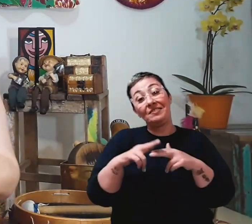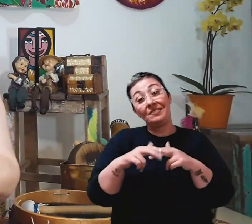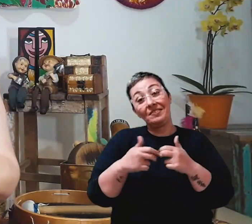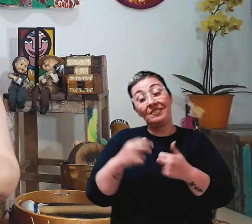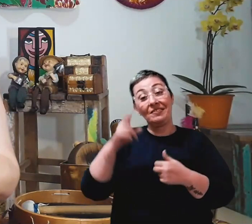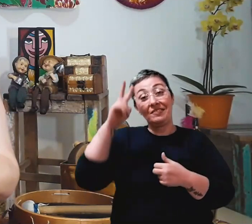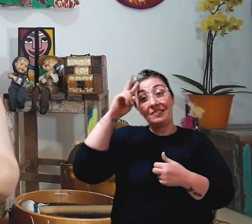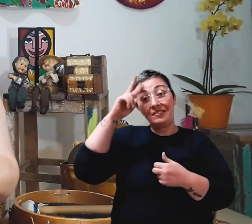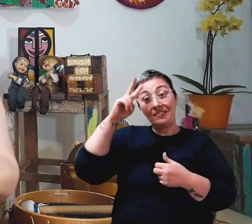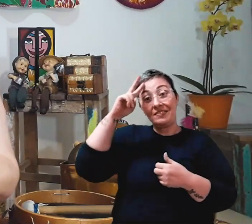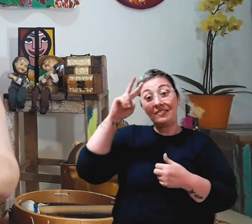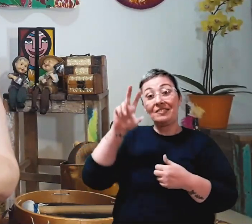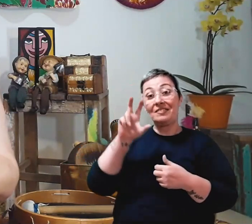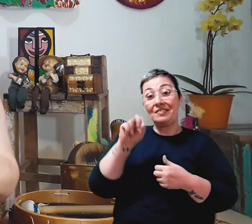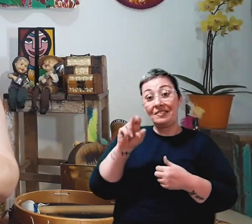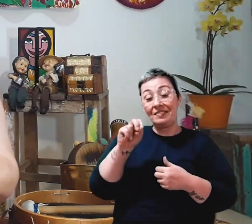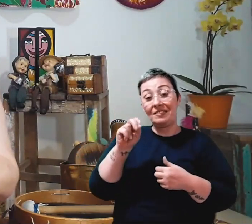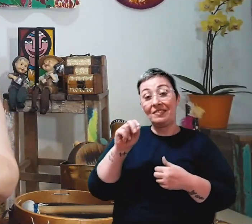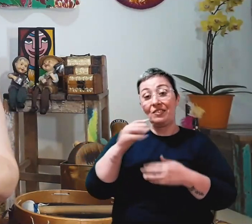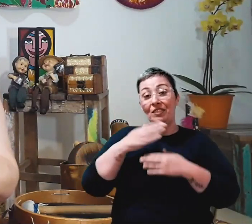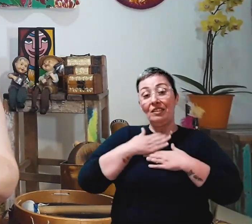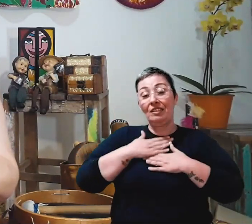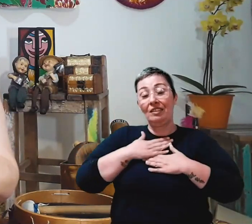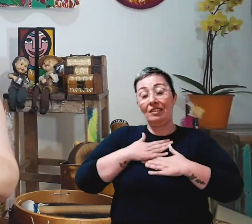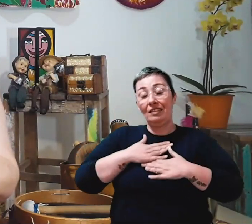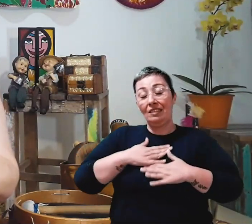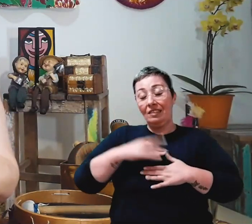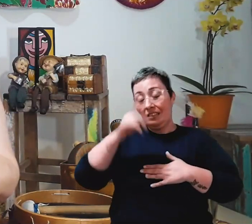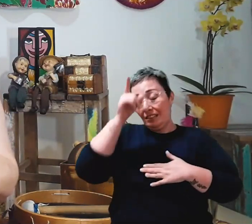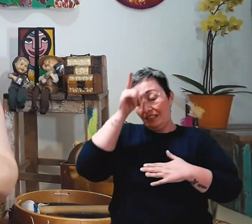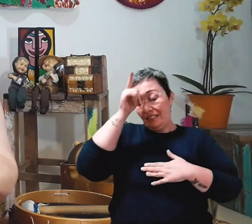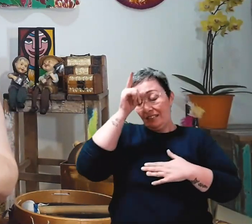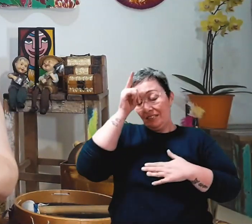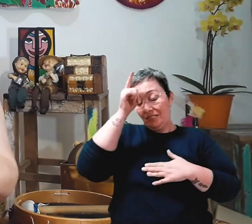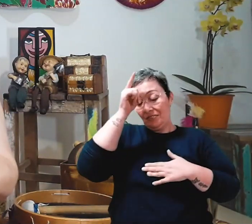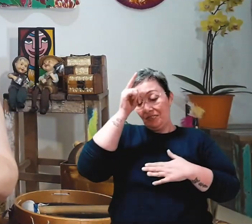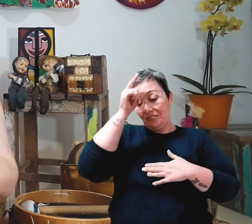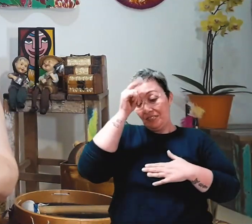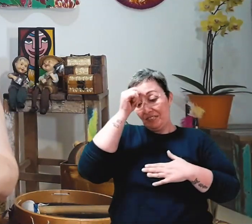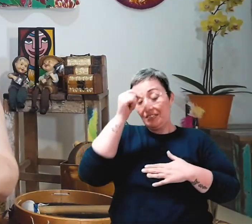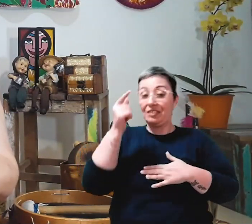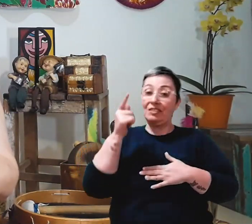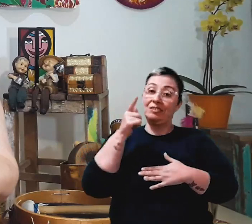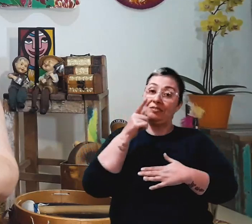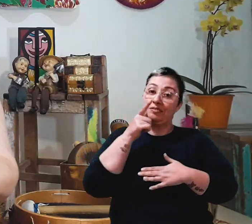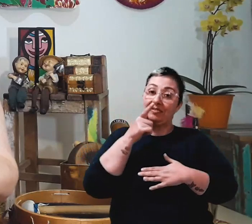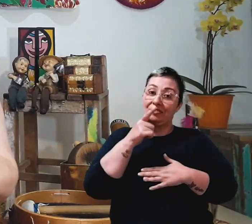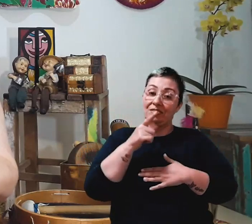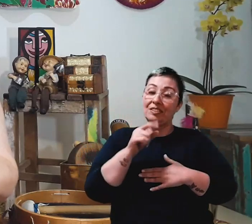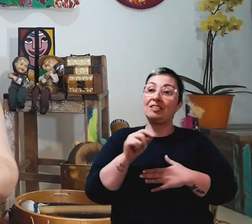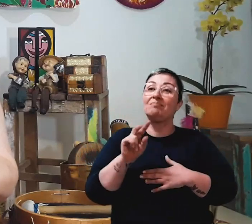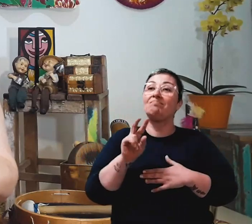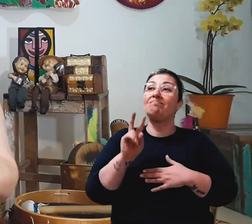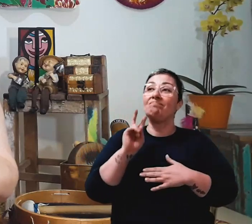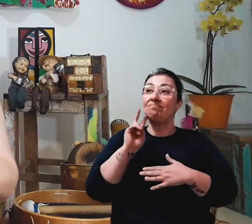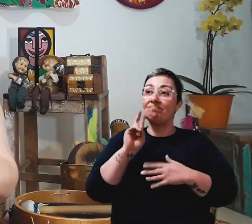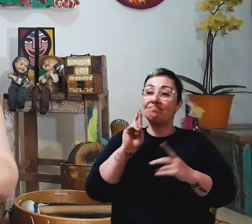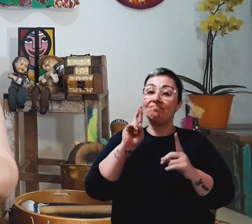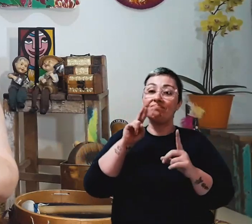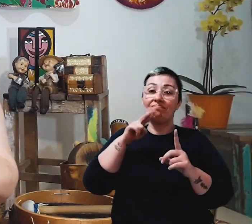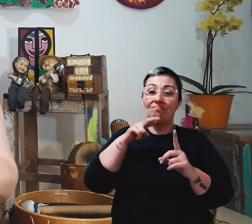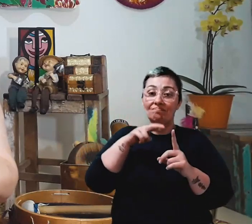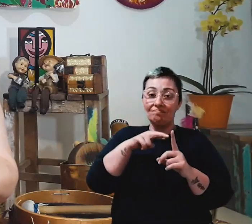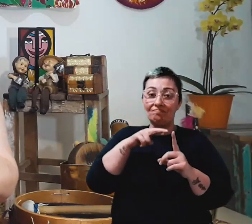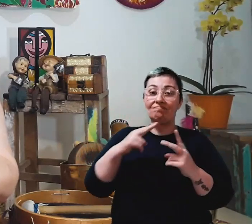história que a minha avó acalmava o meu coração e fazia com que eu reconhecesse o meu